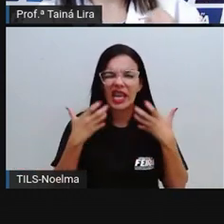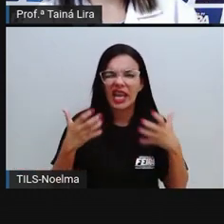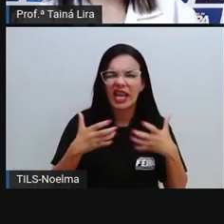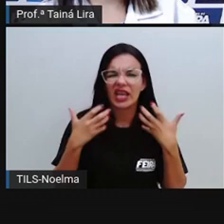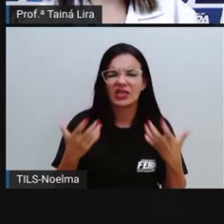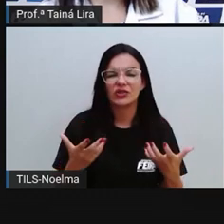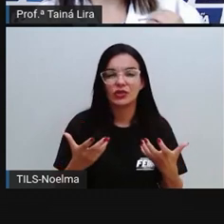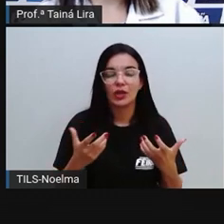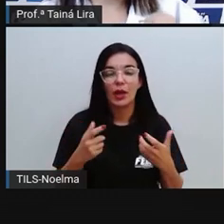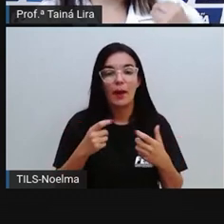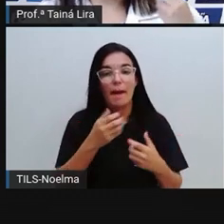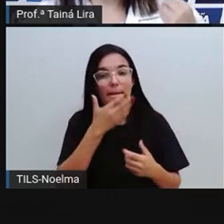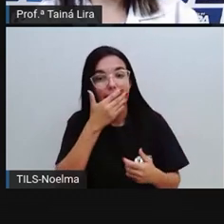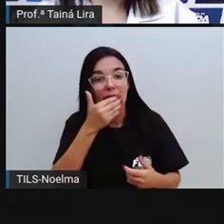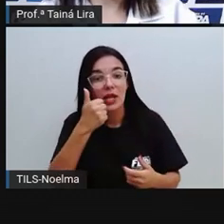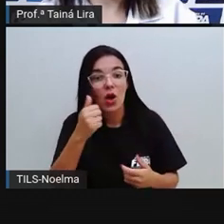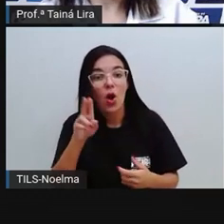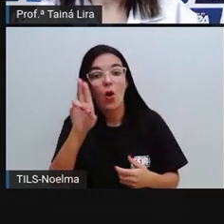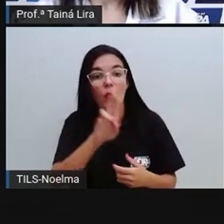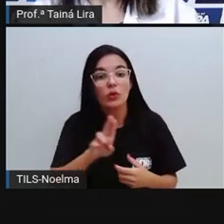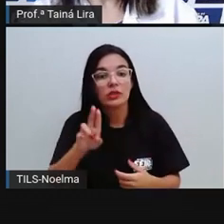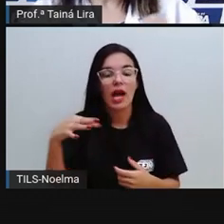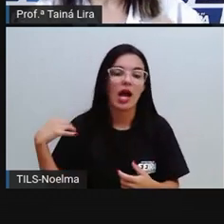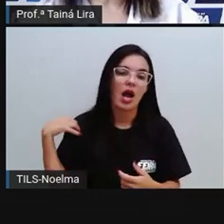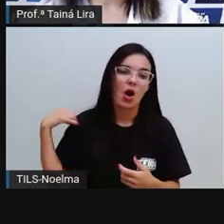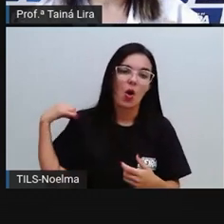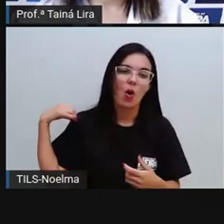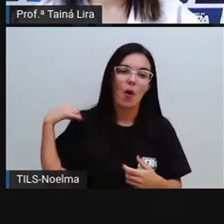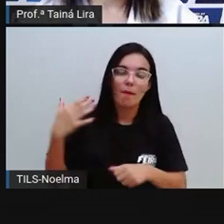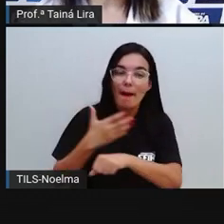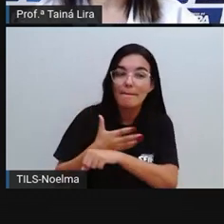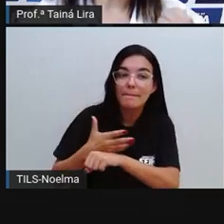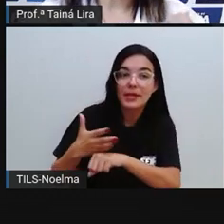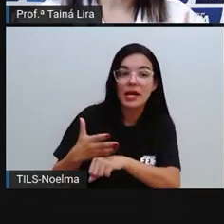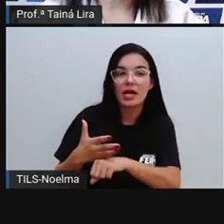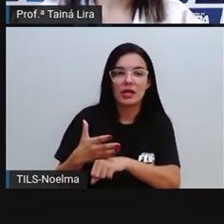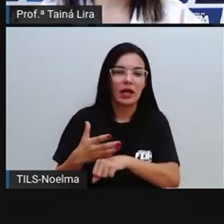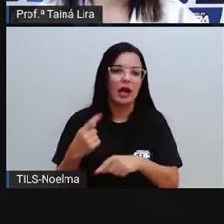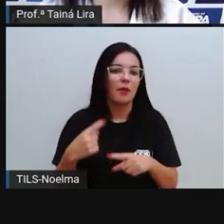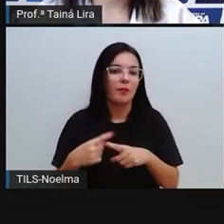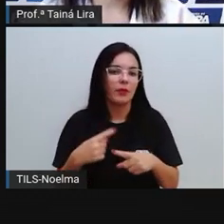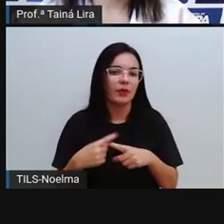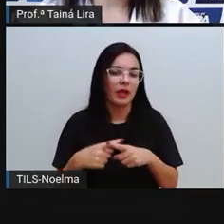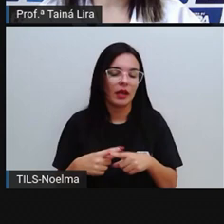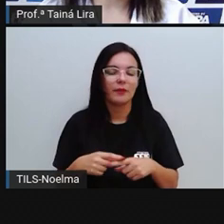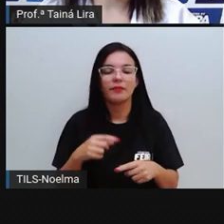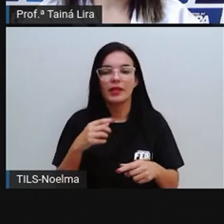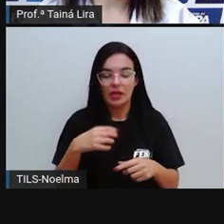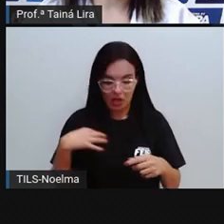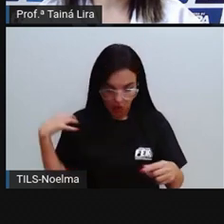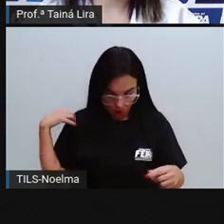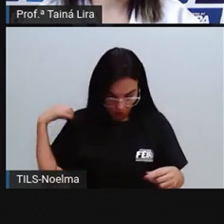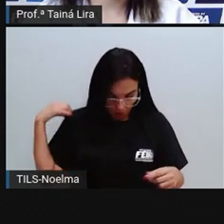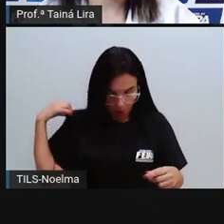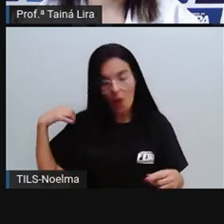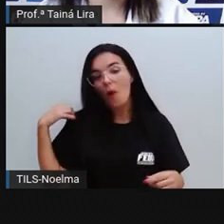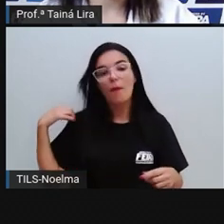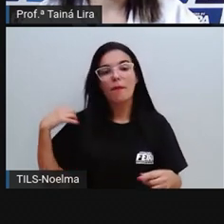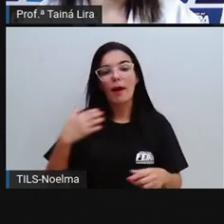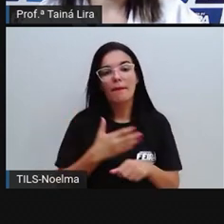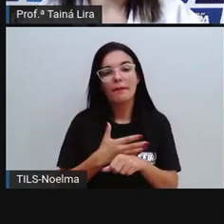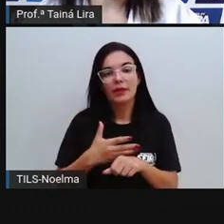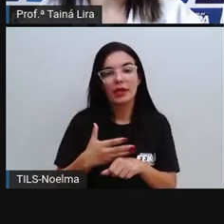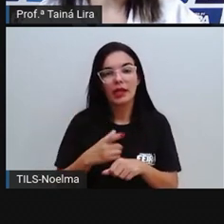uniformes claros ao invés dos escuros. Isso porque os uniformes claros refletem para o